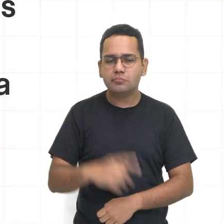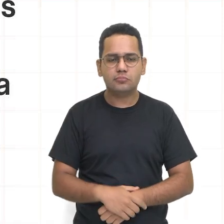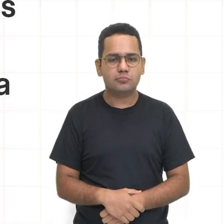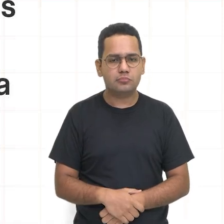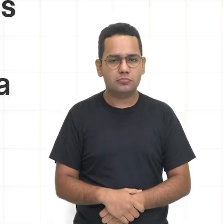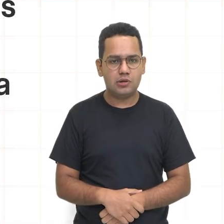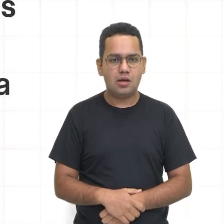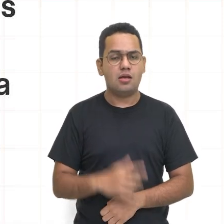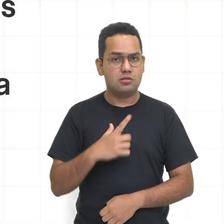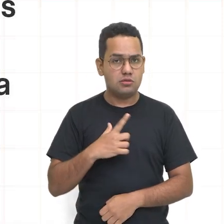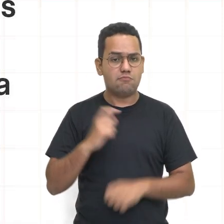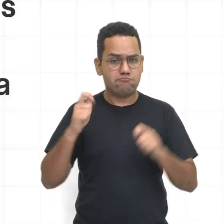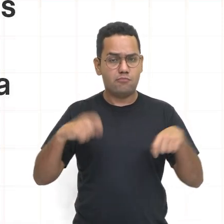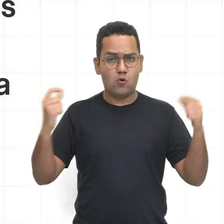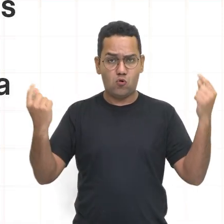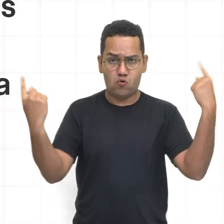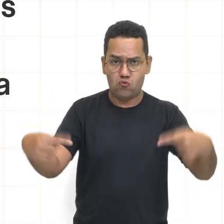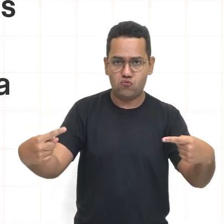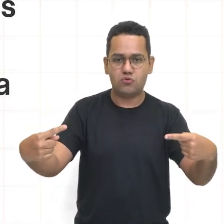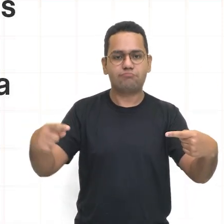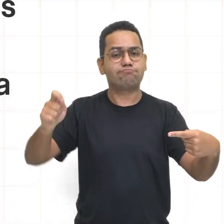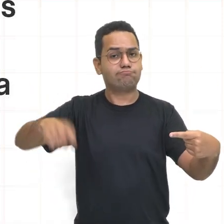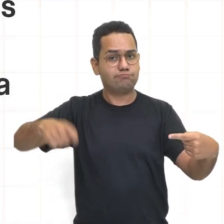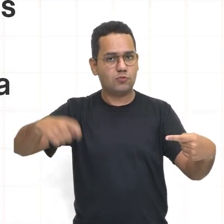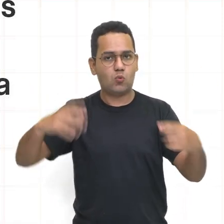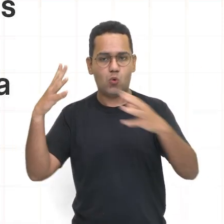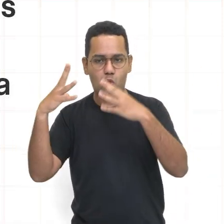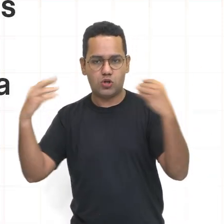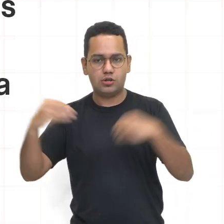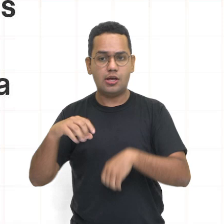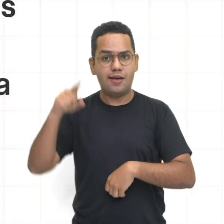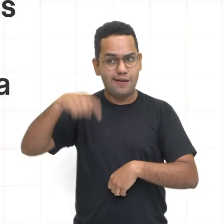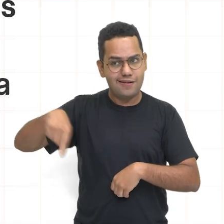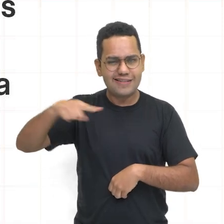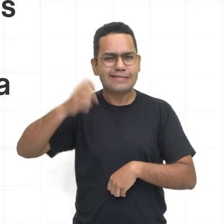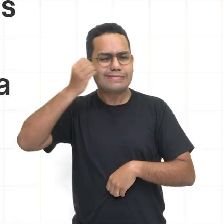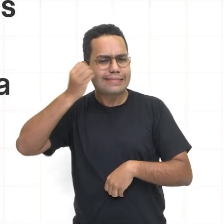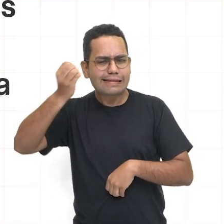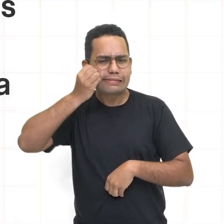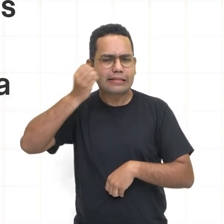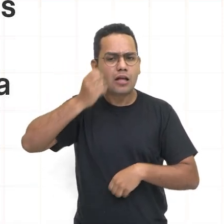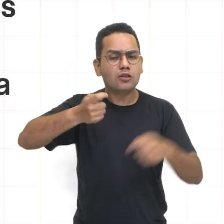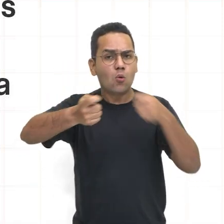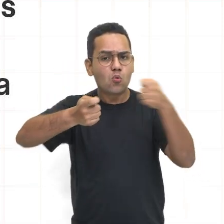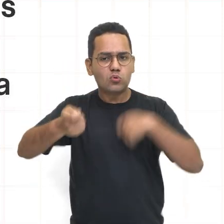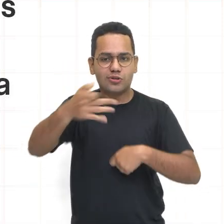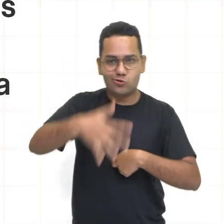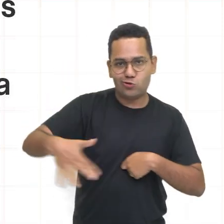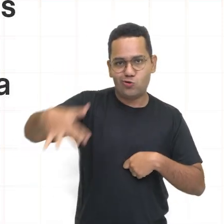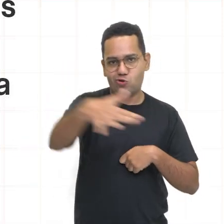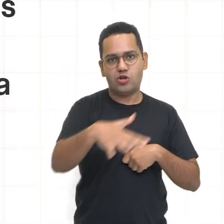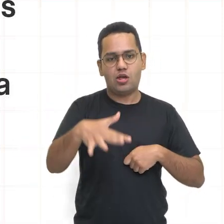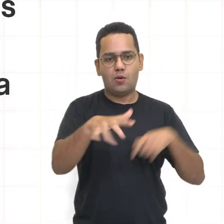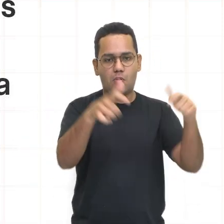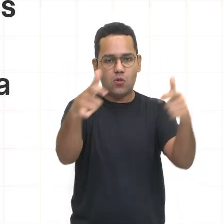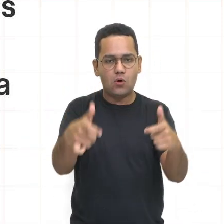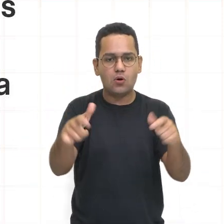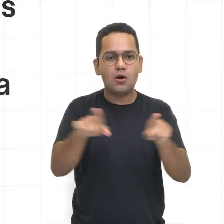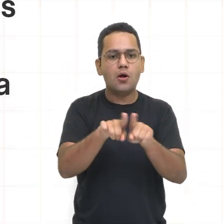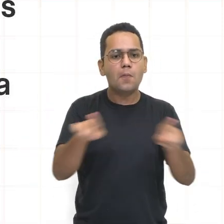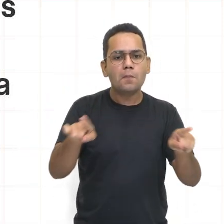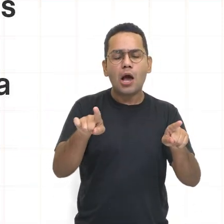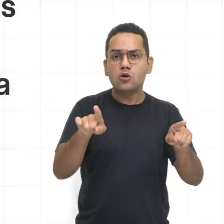os holandeses. Holandeses tentaram restabelecer o controle sobre a Indonésia e a